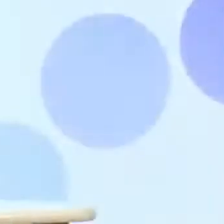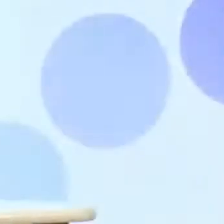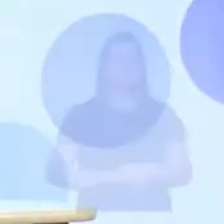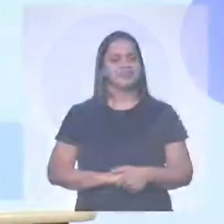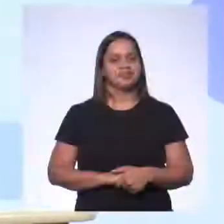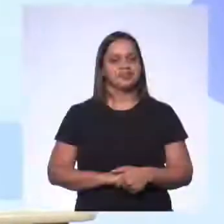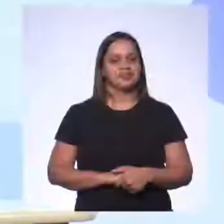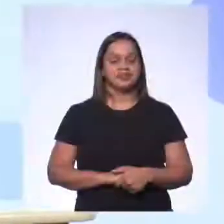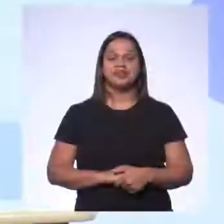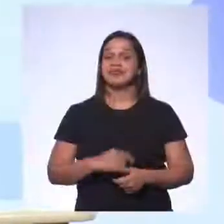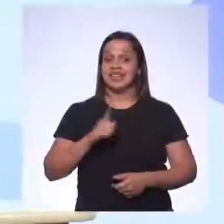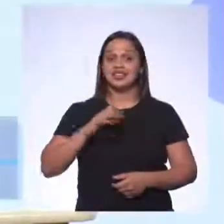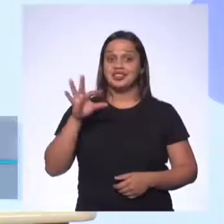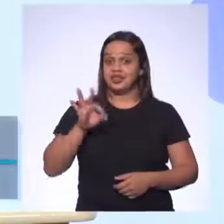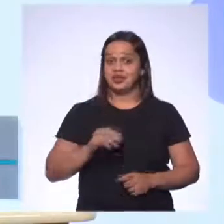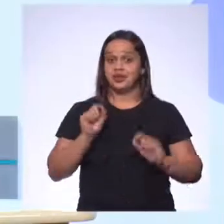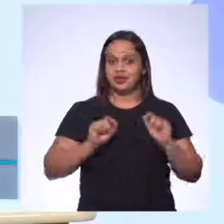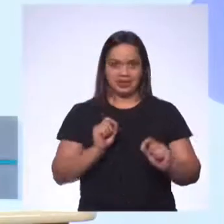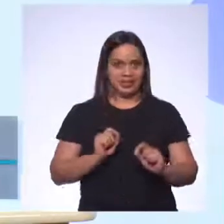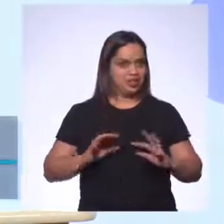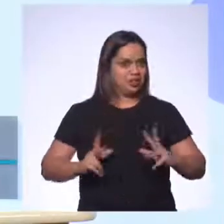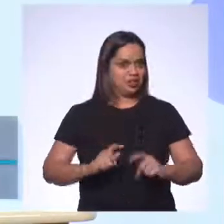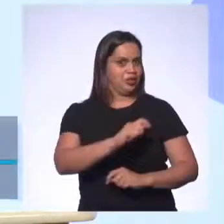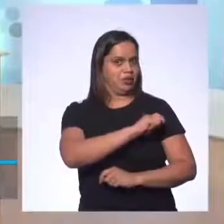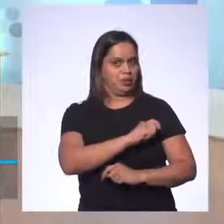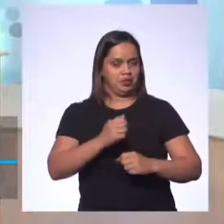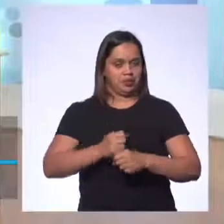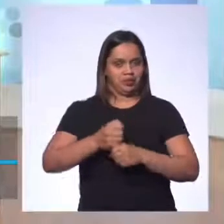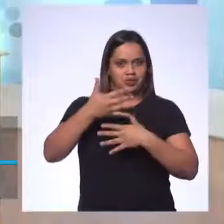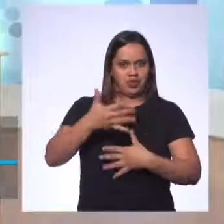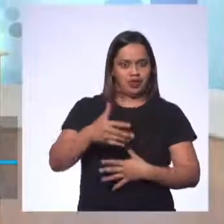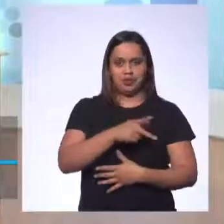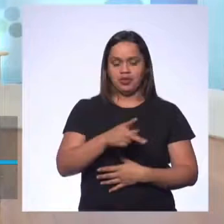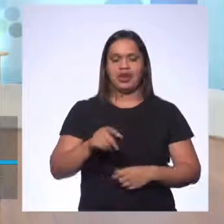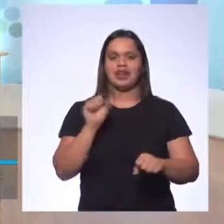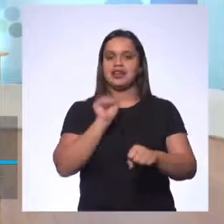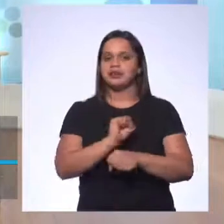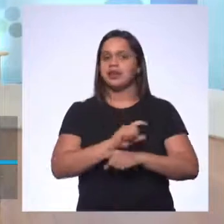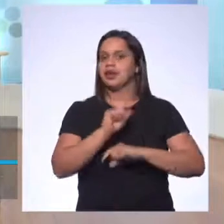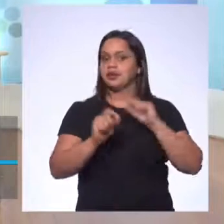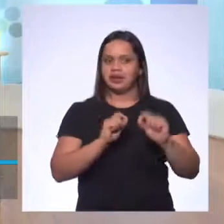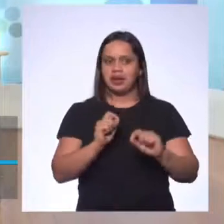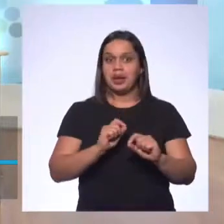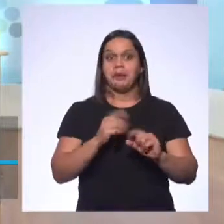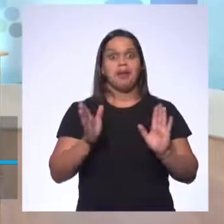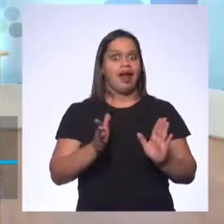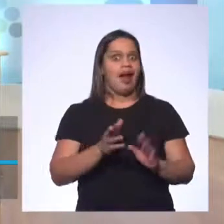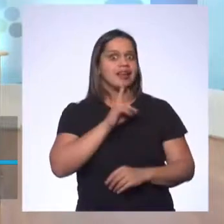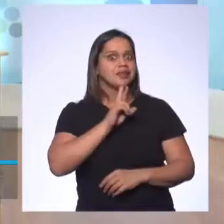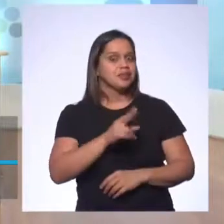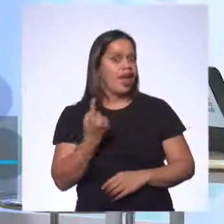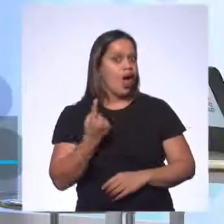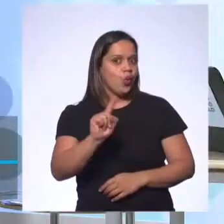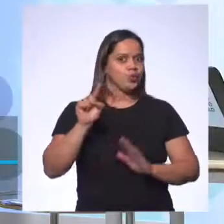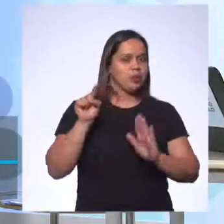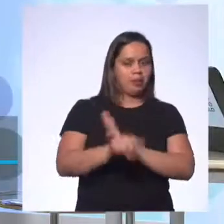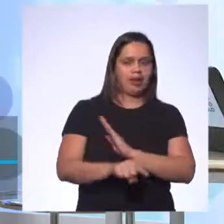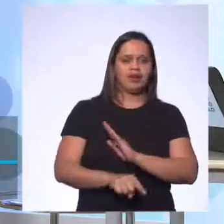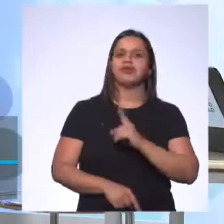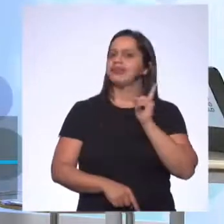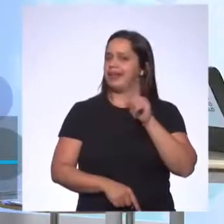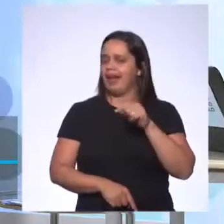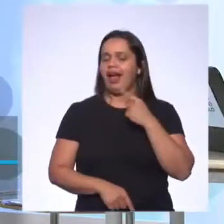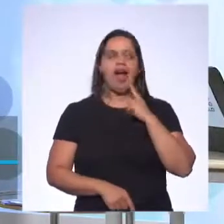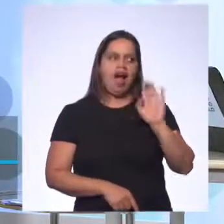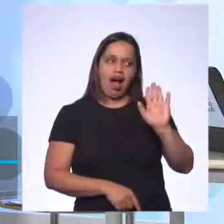Tenho certeza que o pessoal aqui do chat está esperando aqui para contribuir para a última pergunta. Né? Deixa eles. Eu